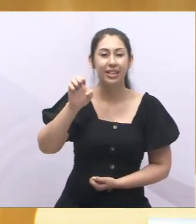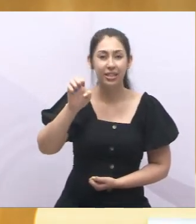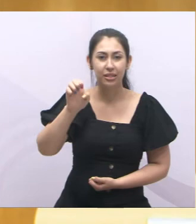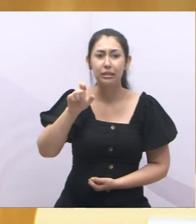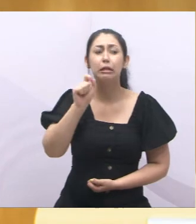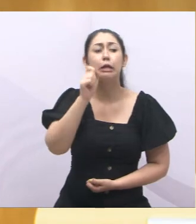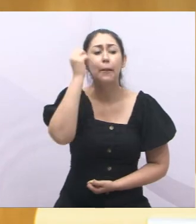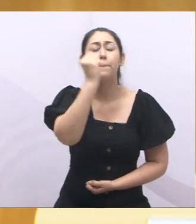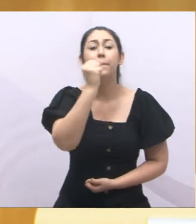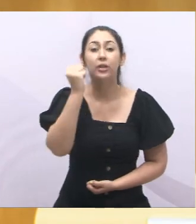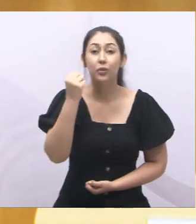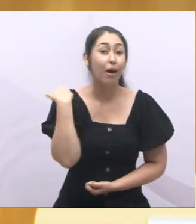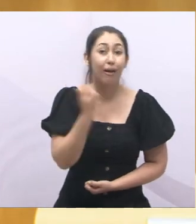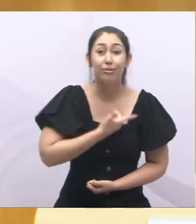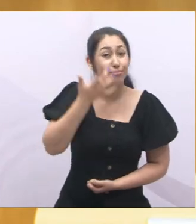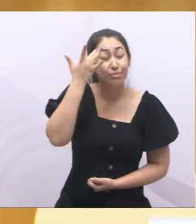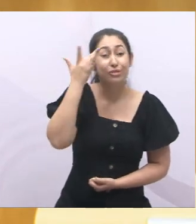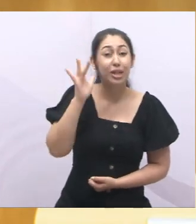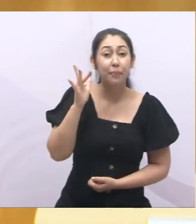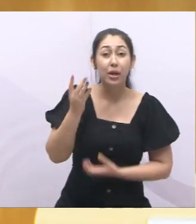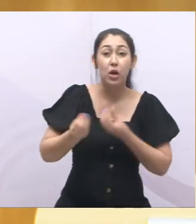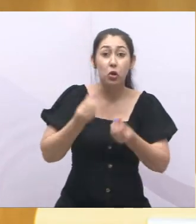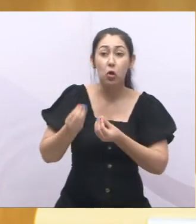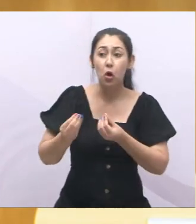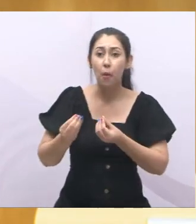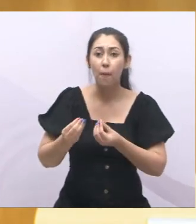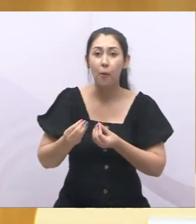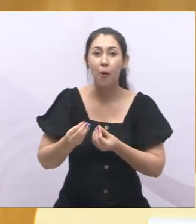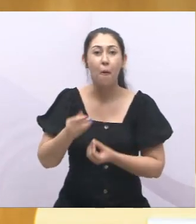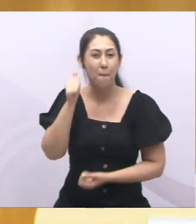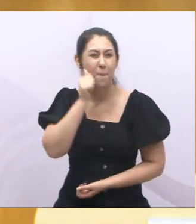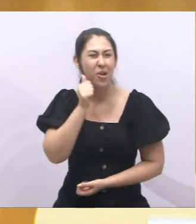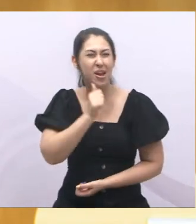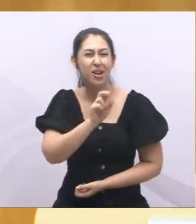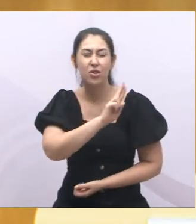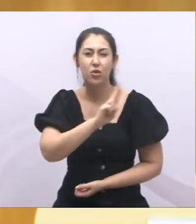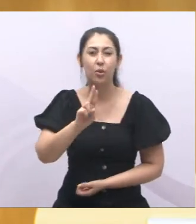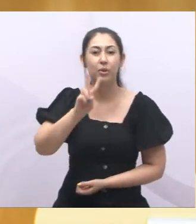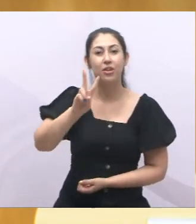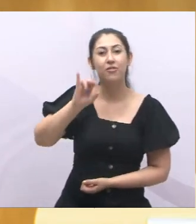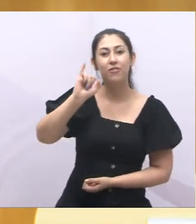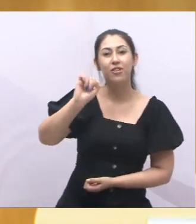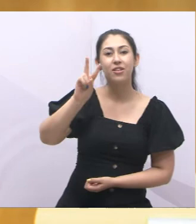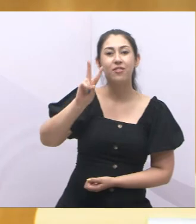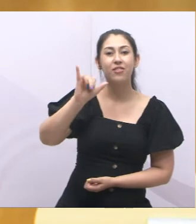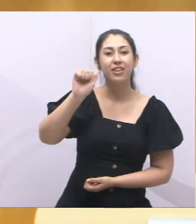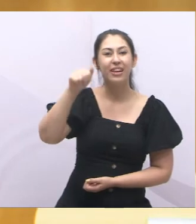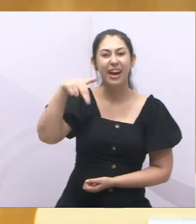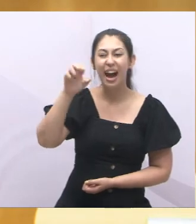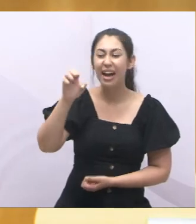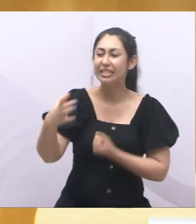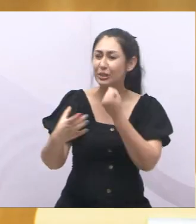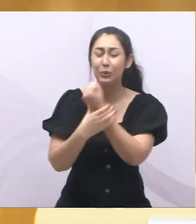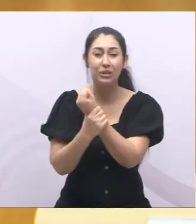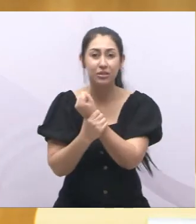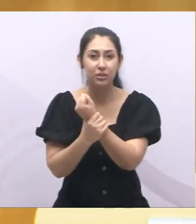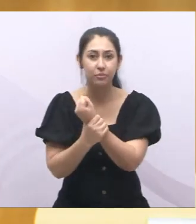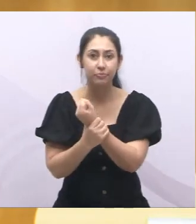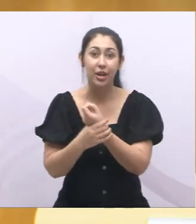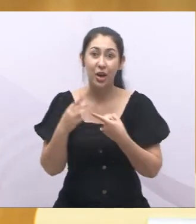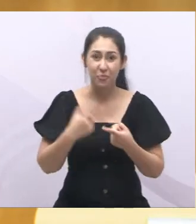de garantir segurança à juíza Viviane. O machismo é uma